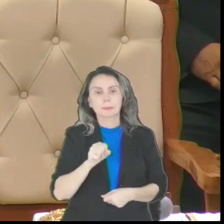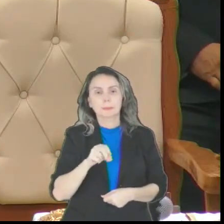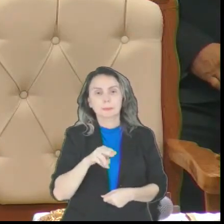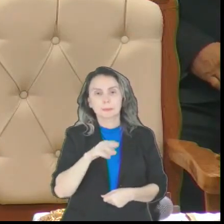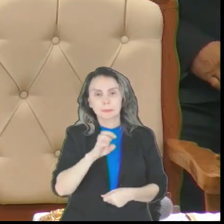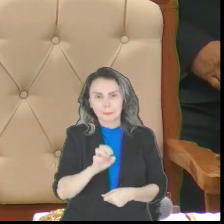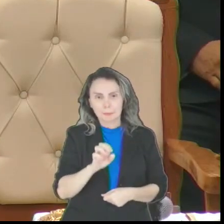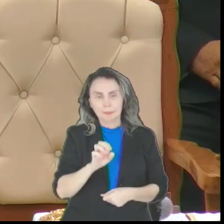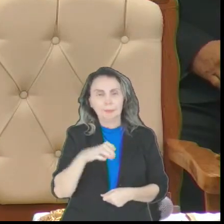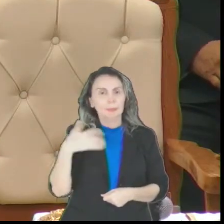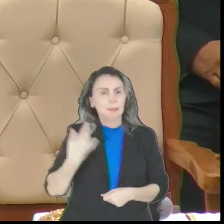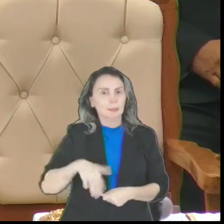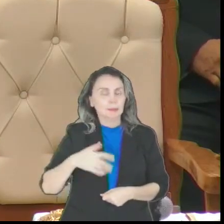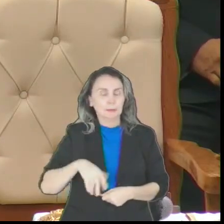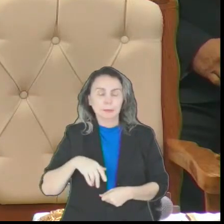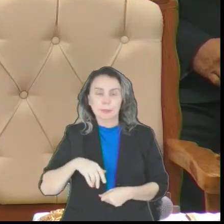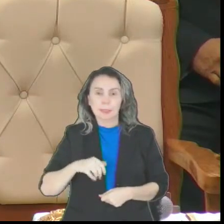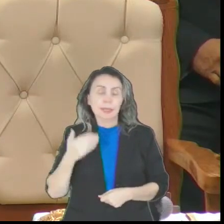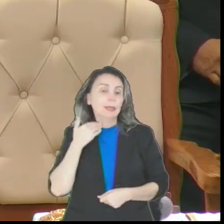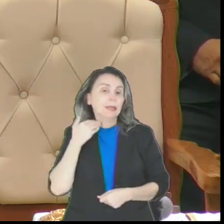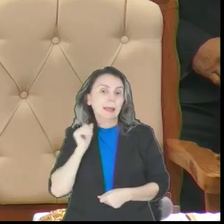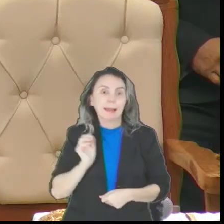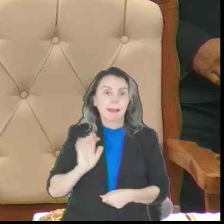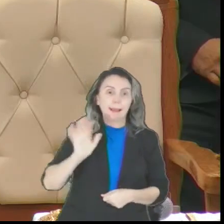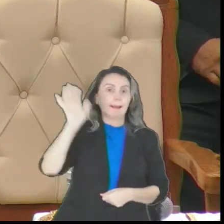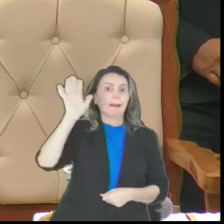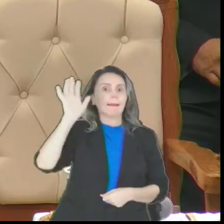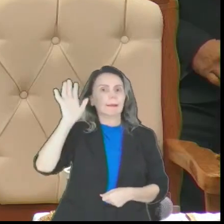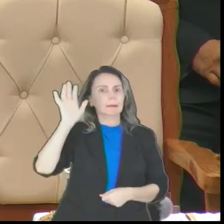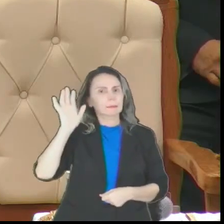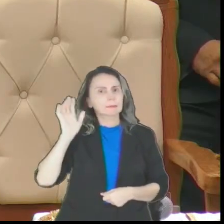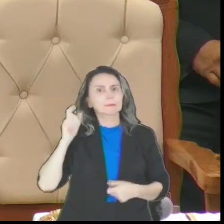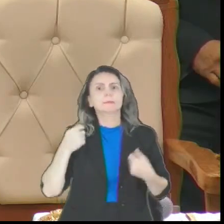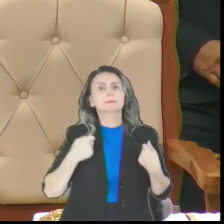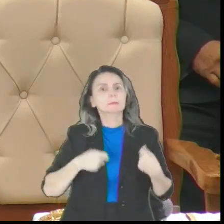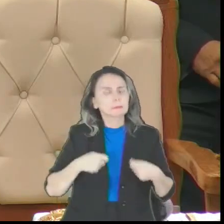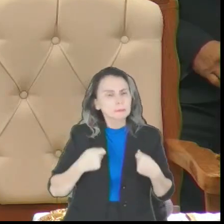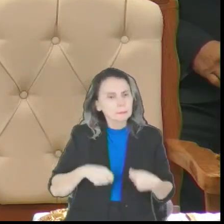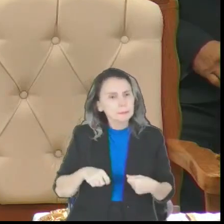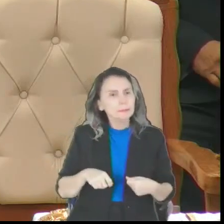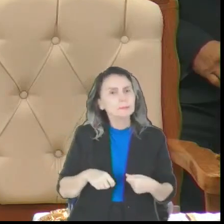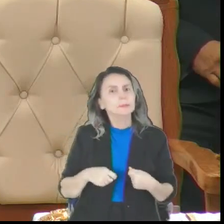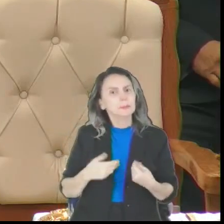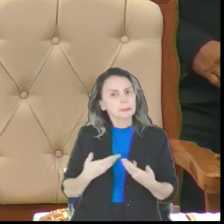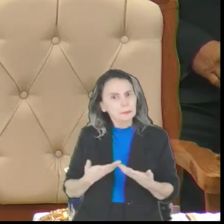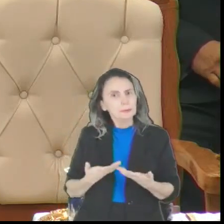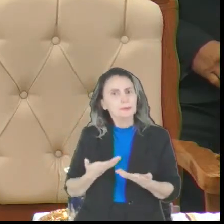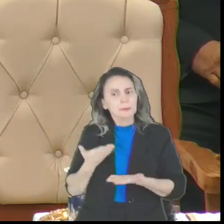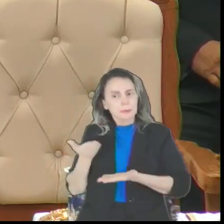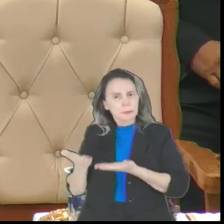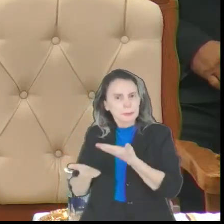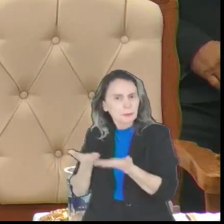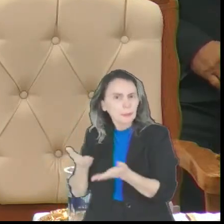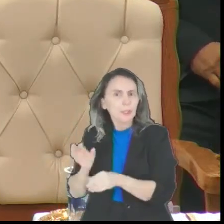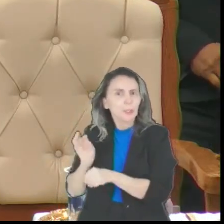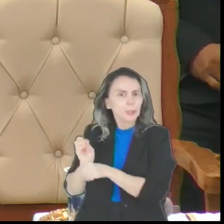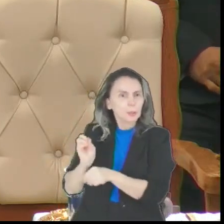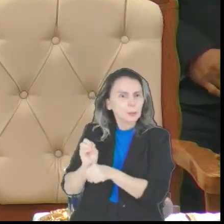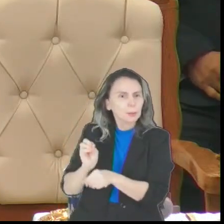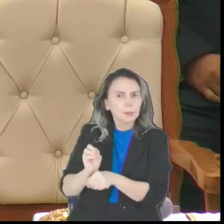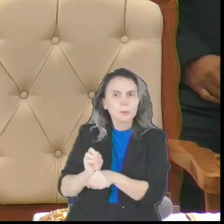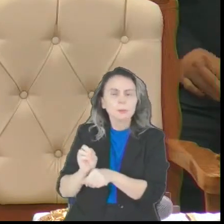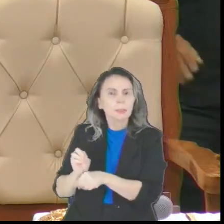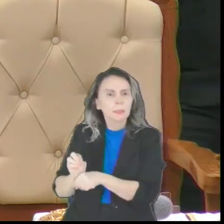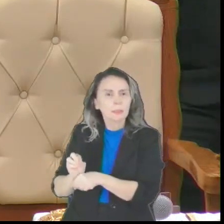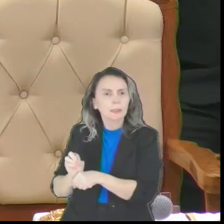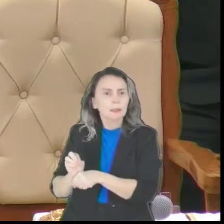é. Você tem que ajeitar. A menina, né? A menina vai passando o tempo e não é mais a menina do